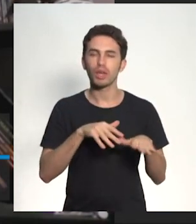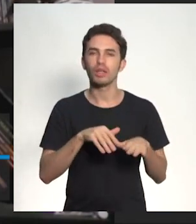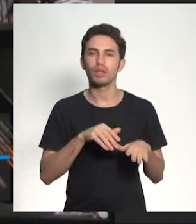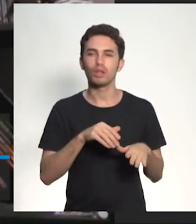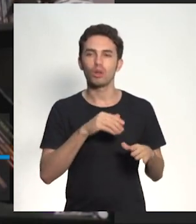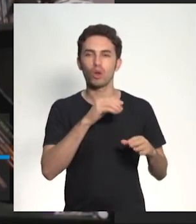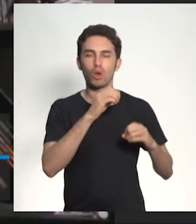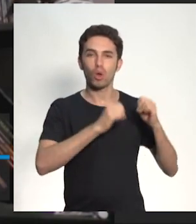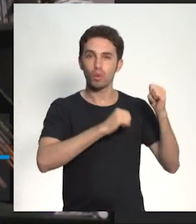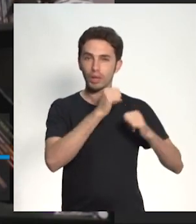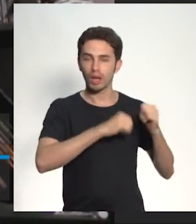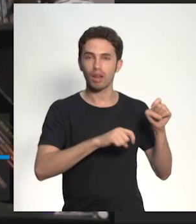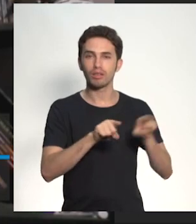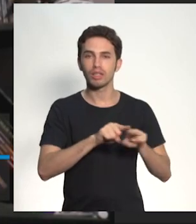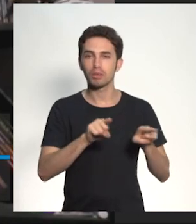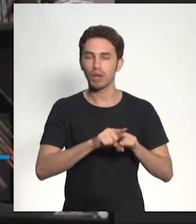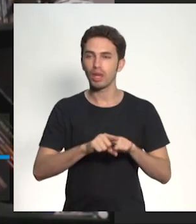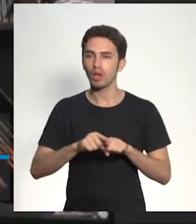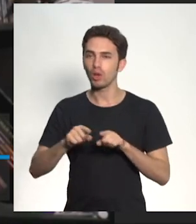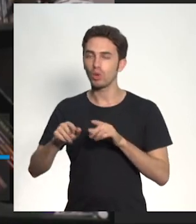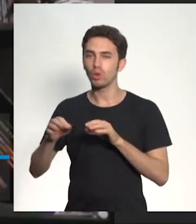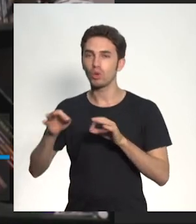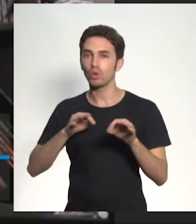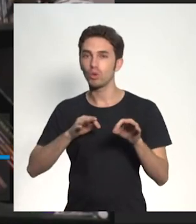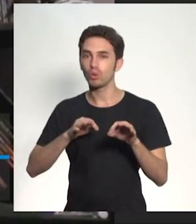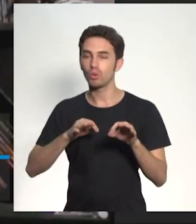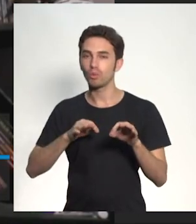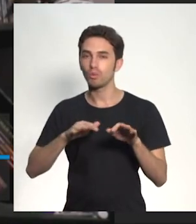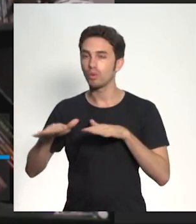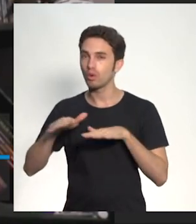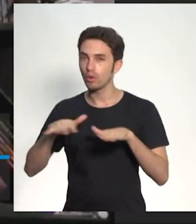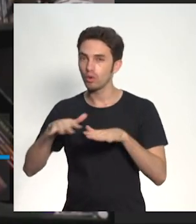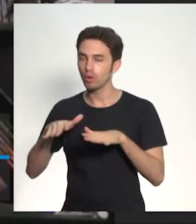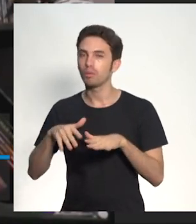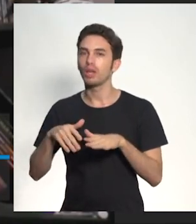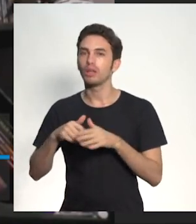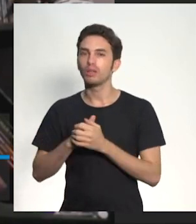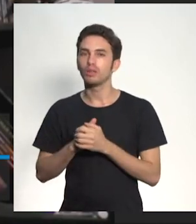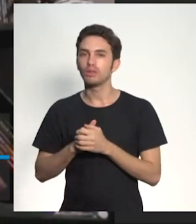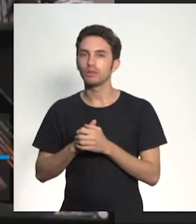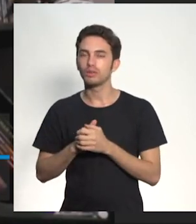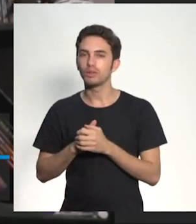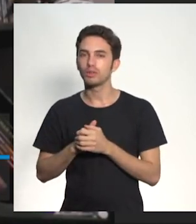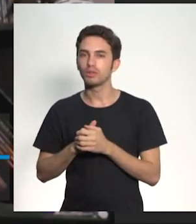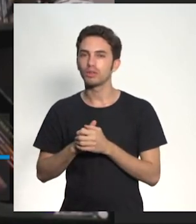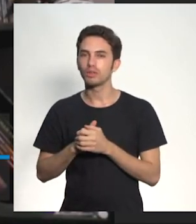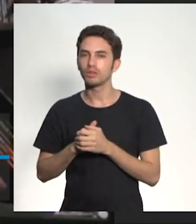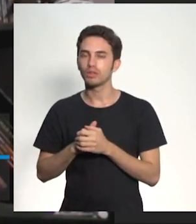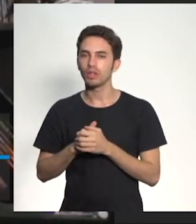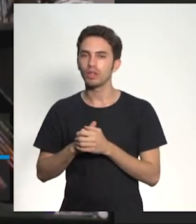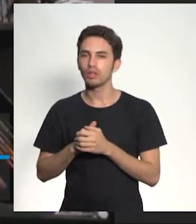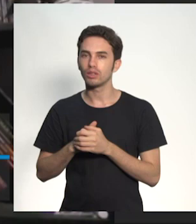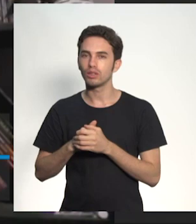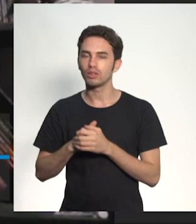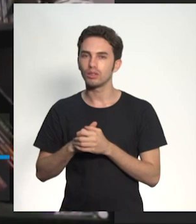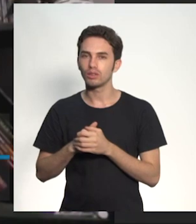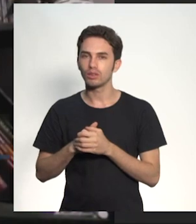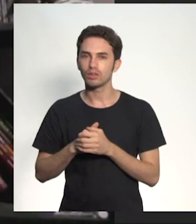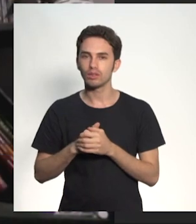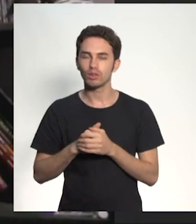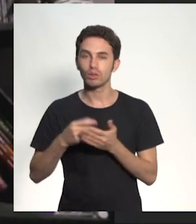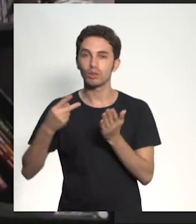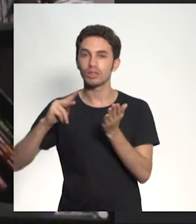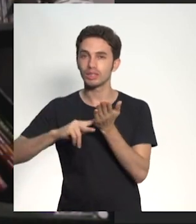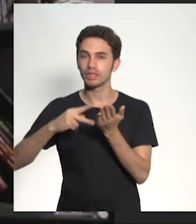estão meio que atrelados ali, e os movimentos do sem terra. Então, para começar a nossa aula, a gente vai ali para o nosso